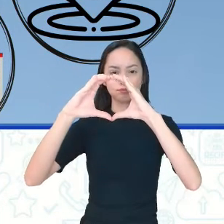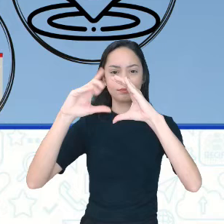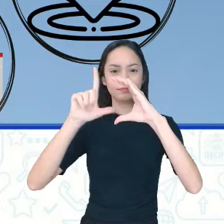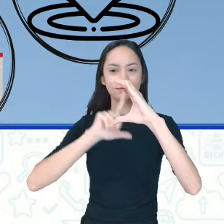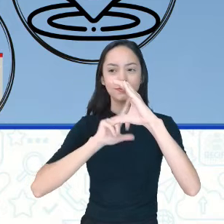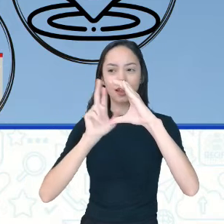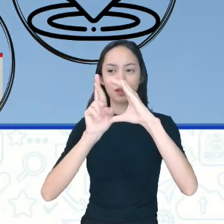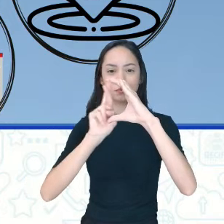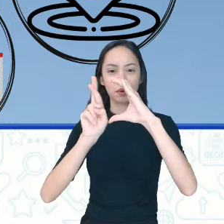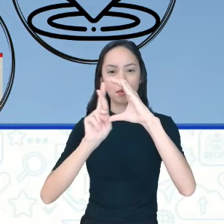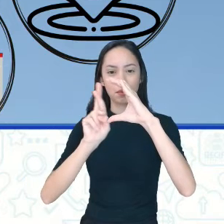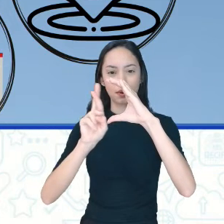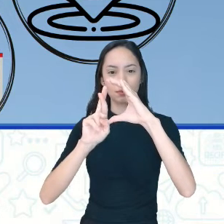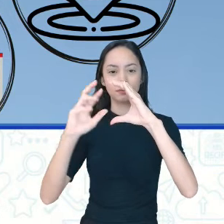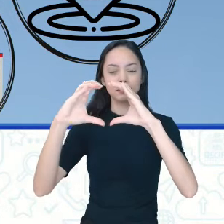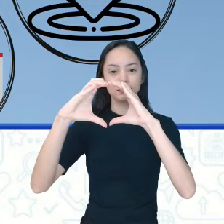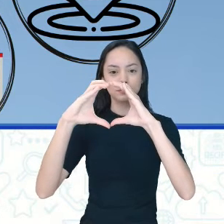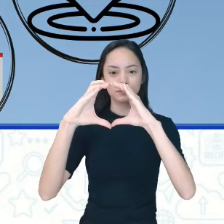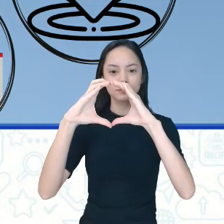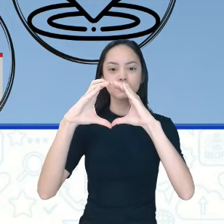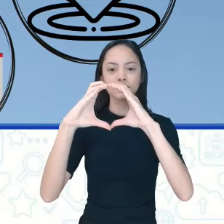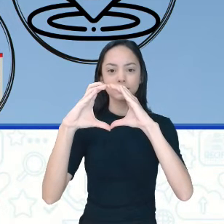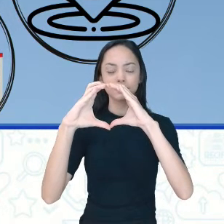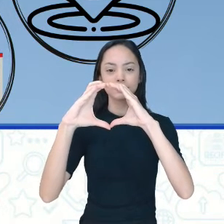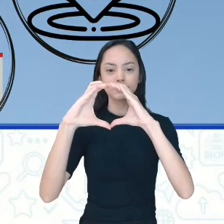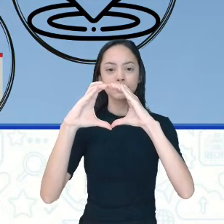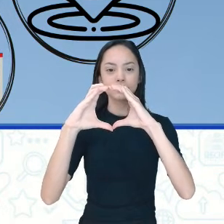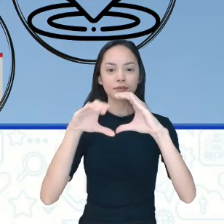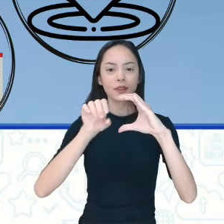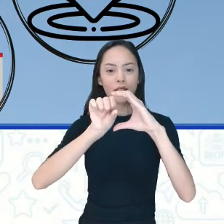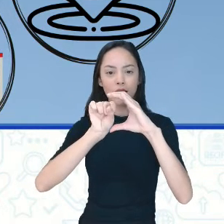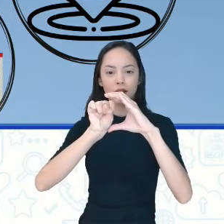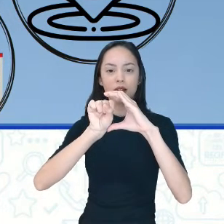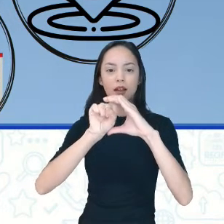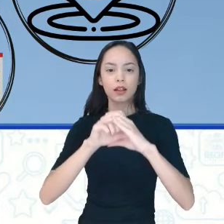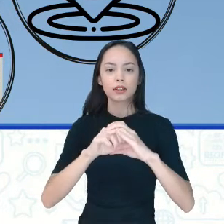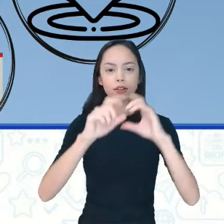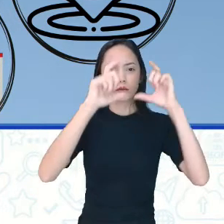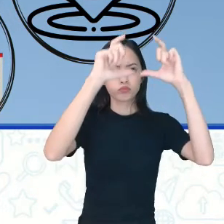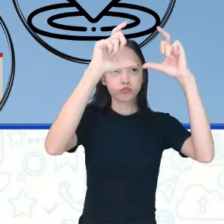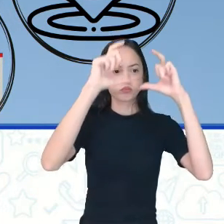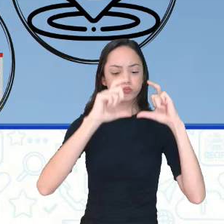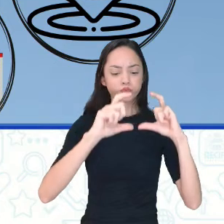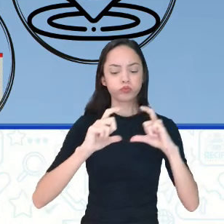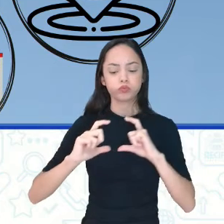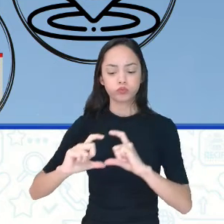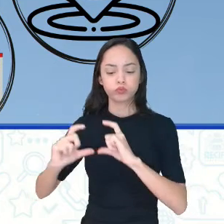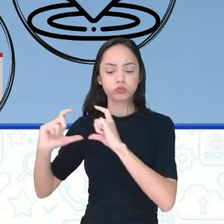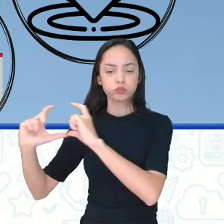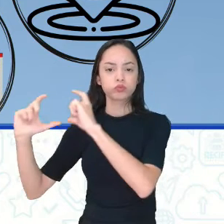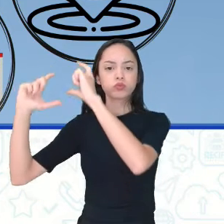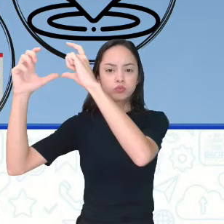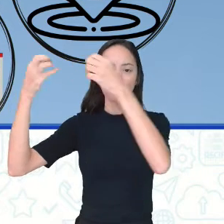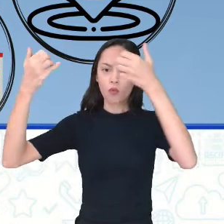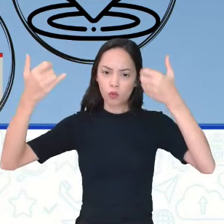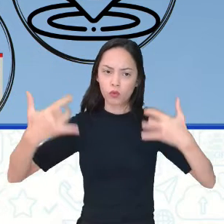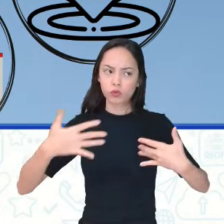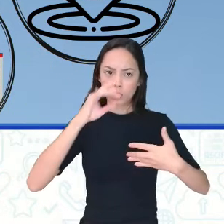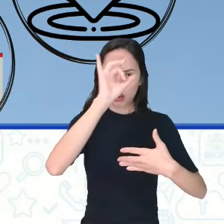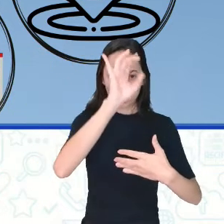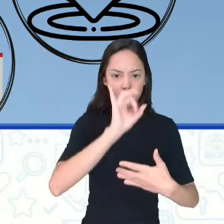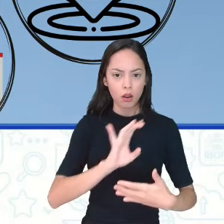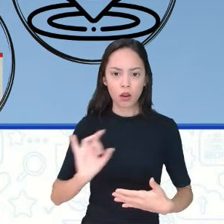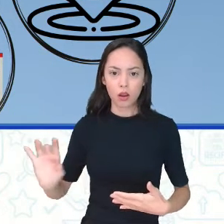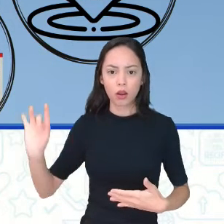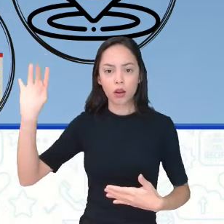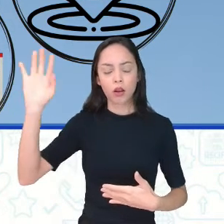de círculozinhos, e cada círculozinho tem um ícone que eu vou explicar, né? Mas o central é o cifrão, ou seja, o que